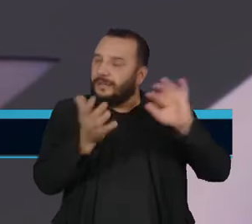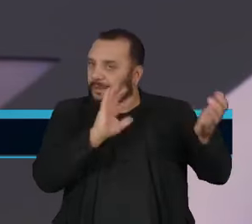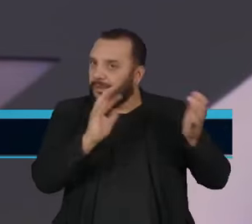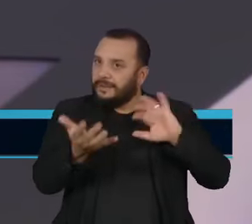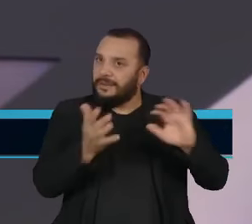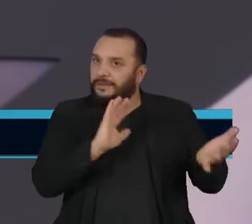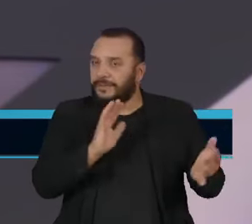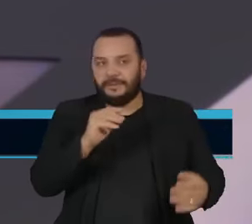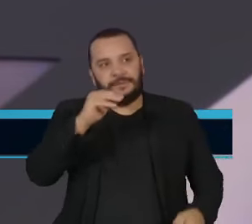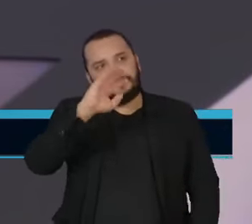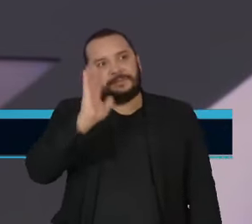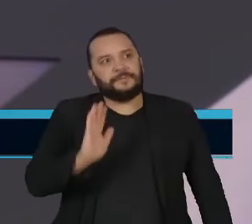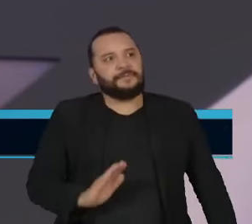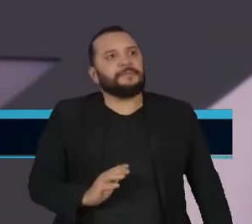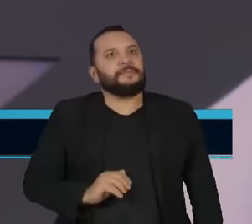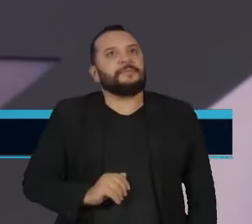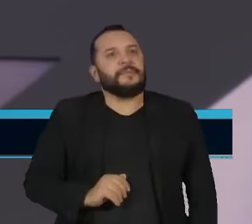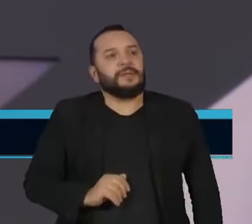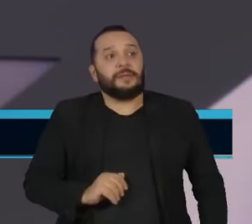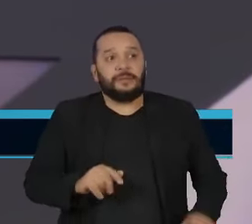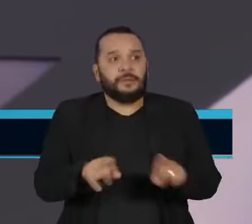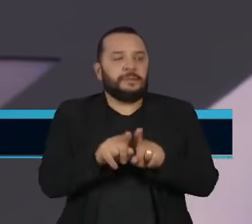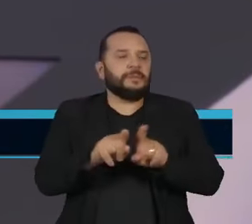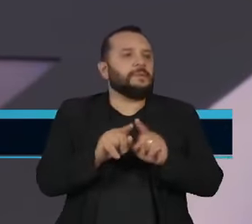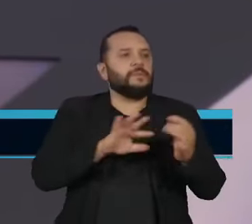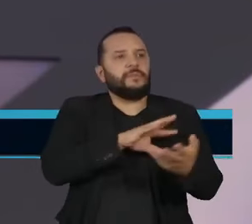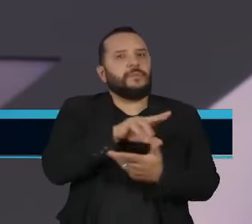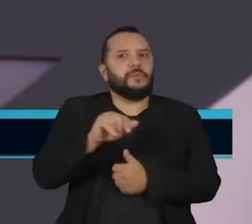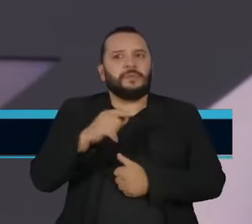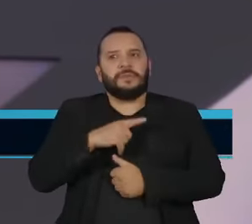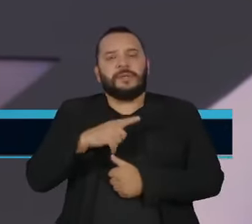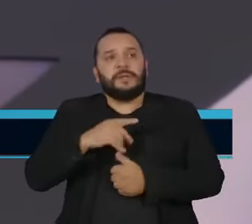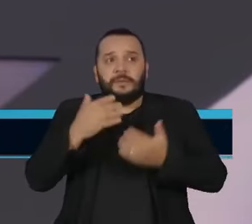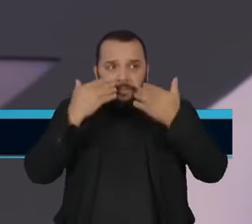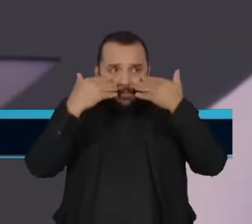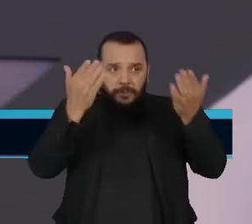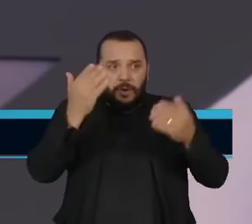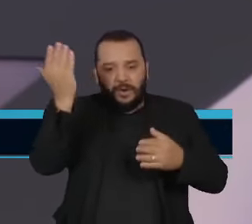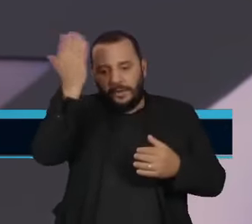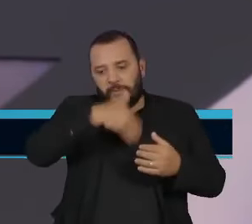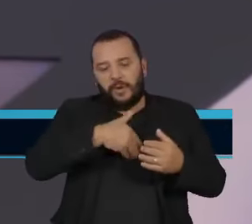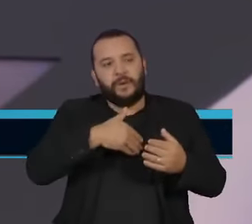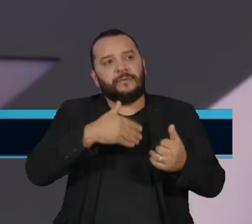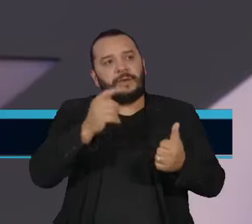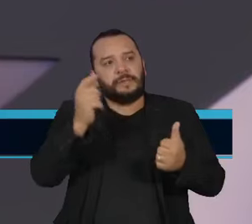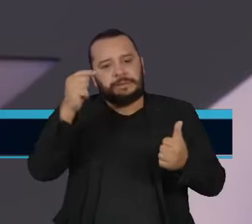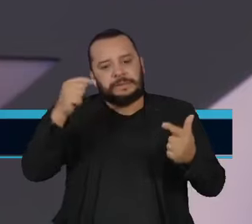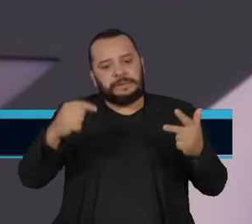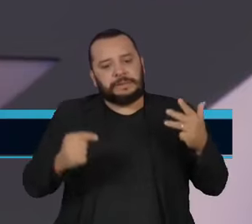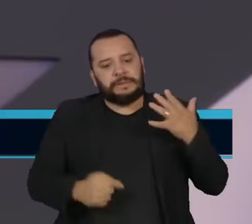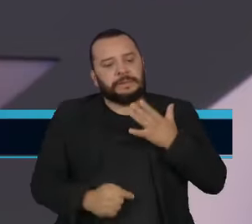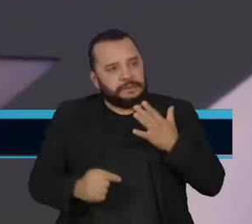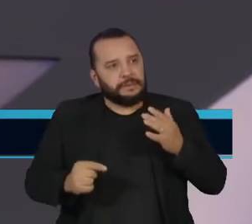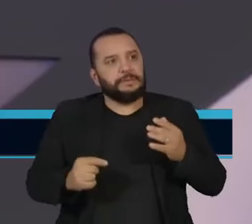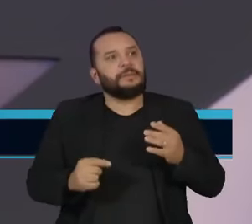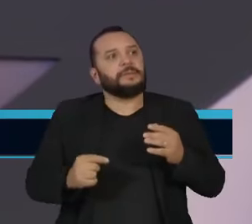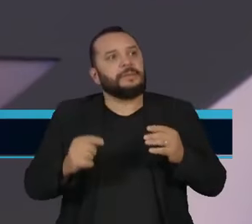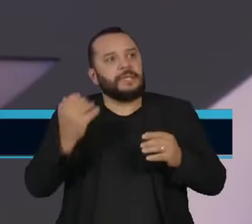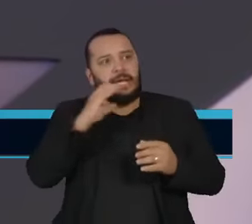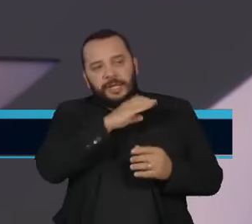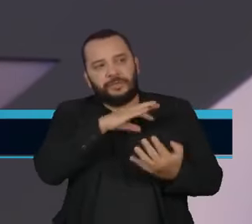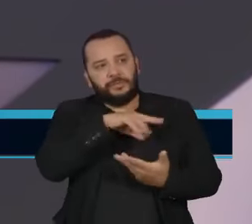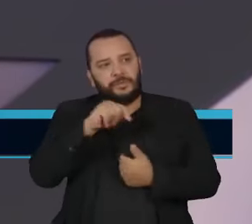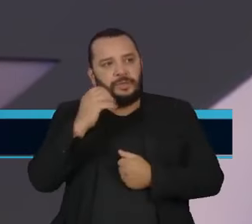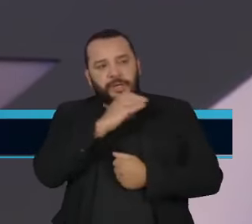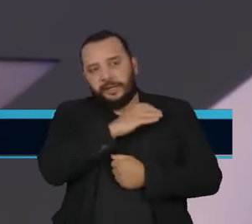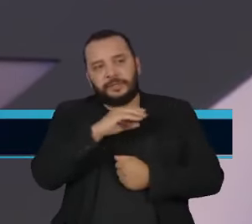acúmulo de evidências. Outro dia eu estava fazendo uma palestra para uma empresa de infraestrutura e um dos